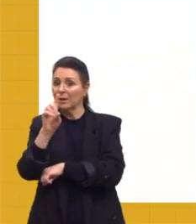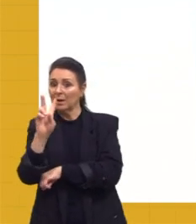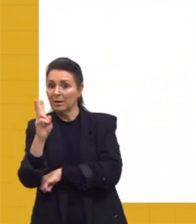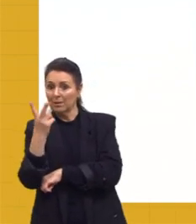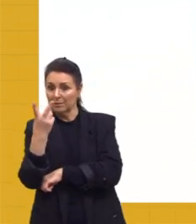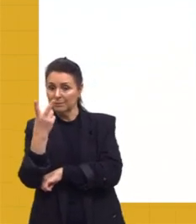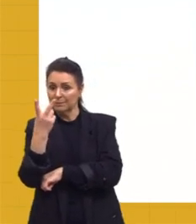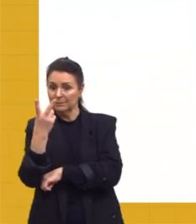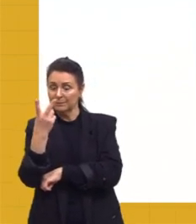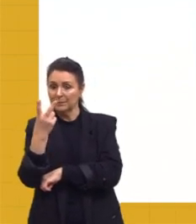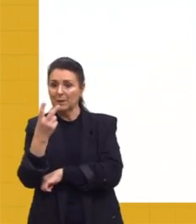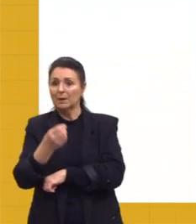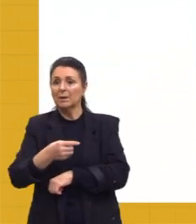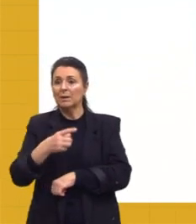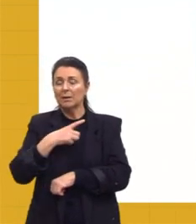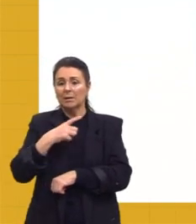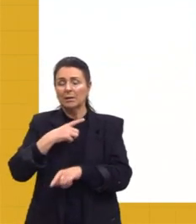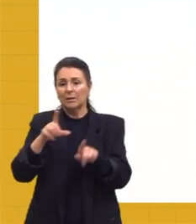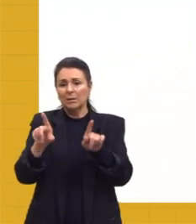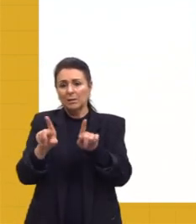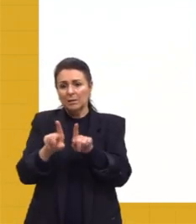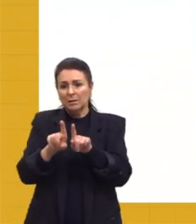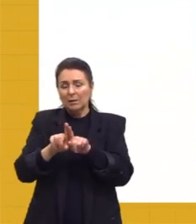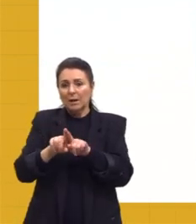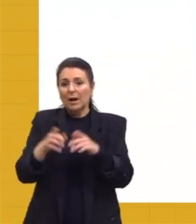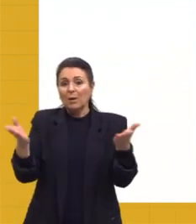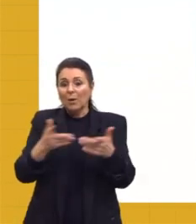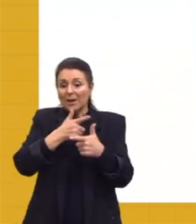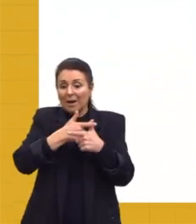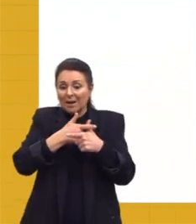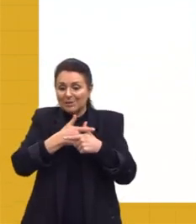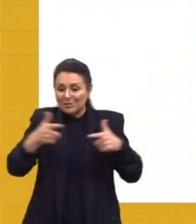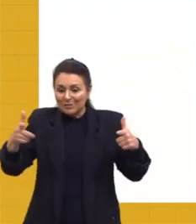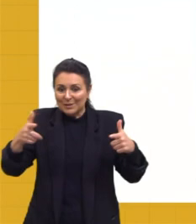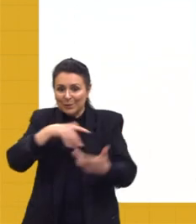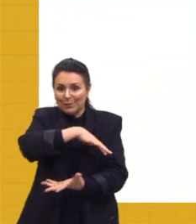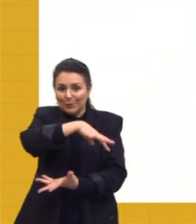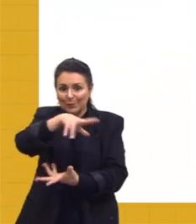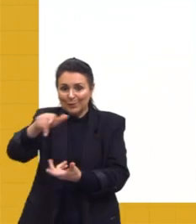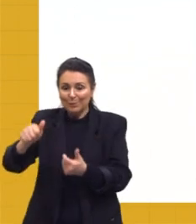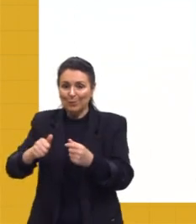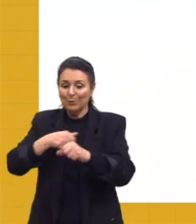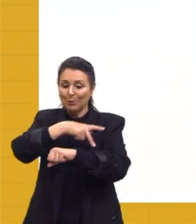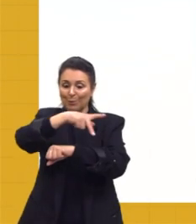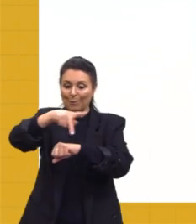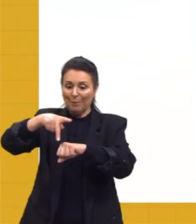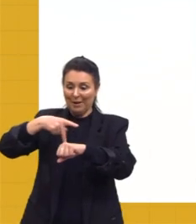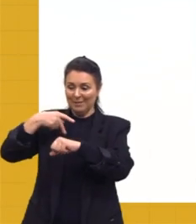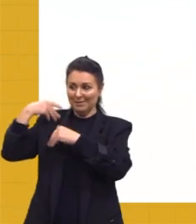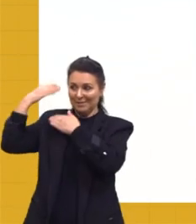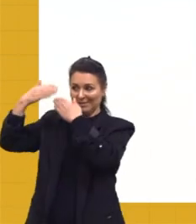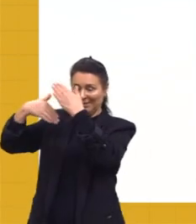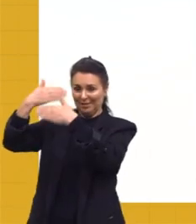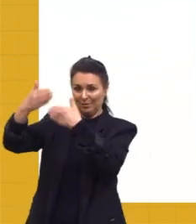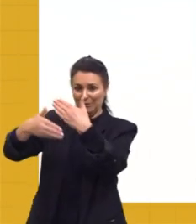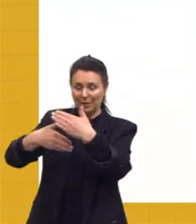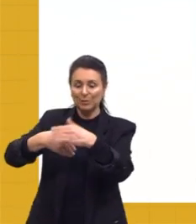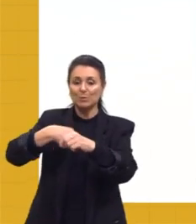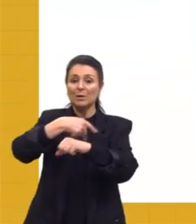certo e aí nós vamos dividir o mundo então entre países desenvolvidos e subdesenvolvidos